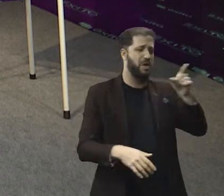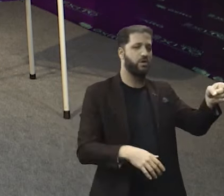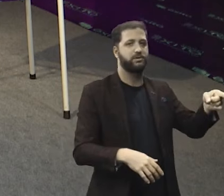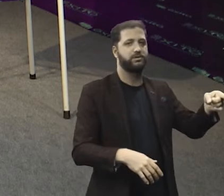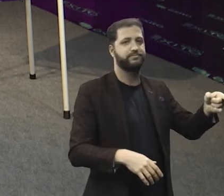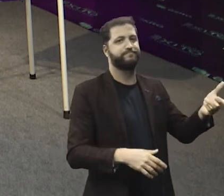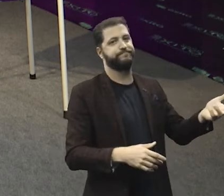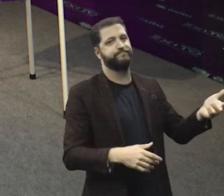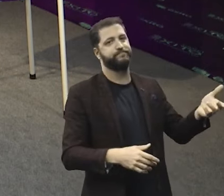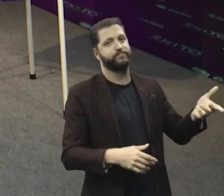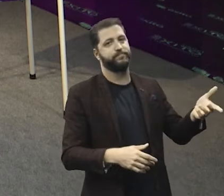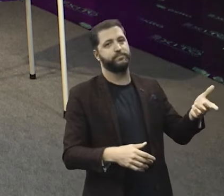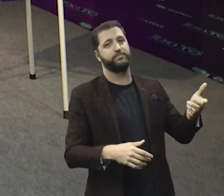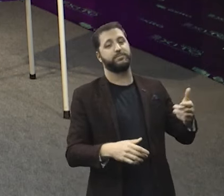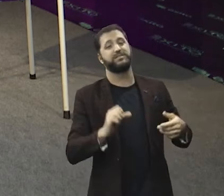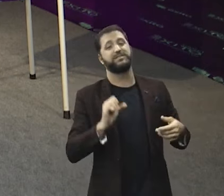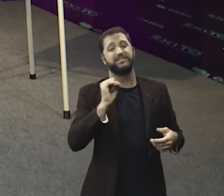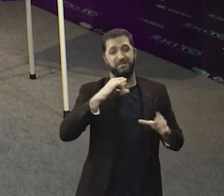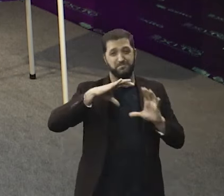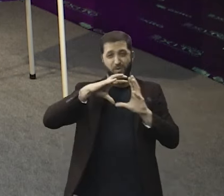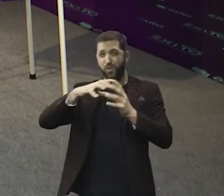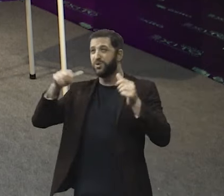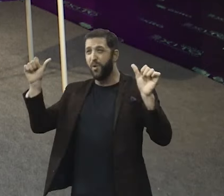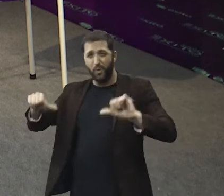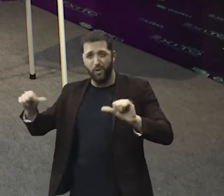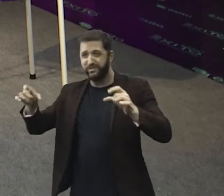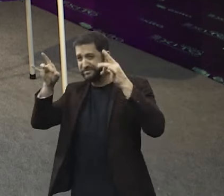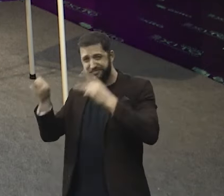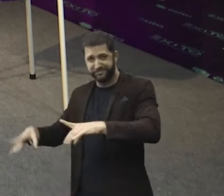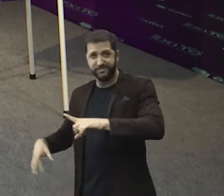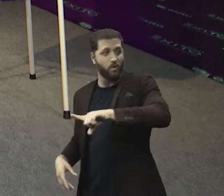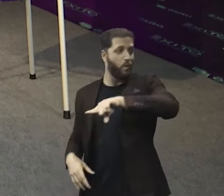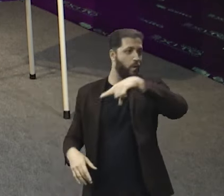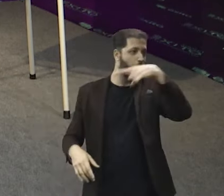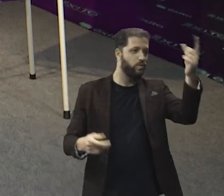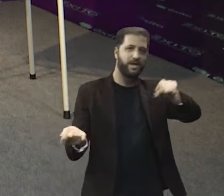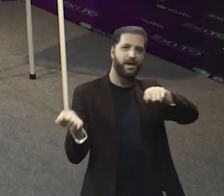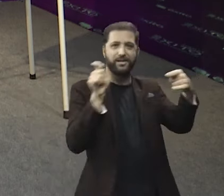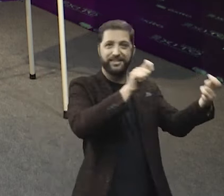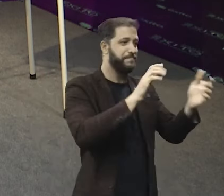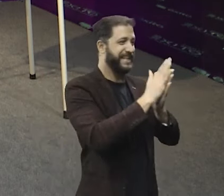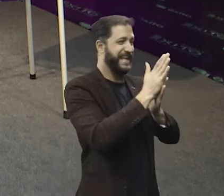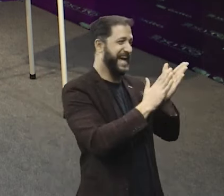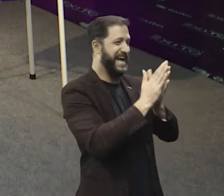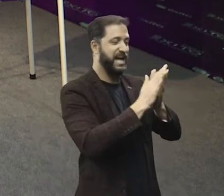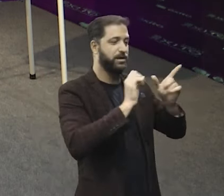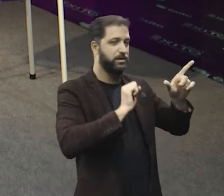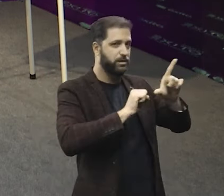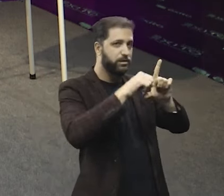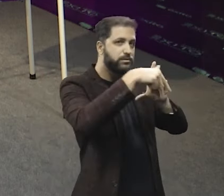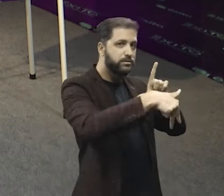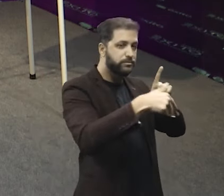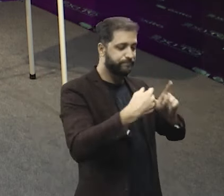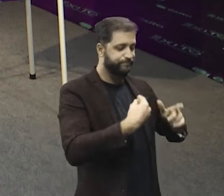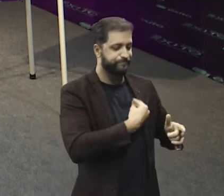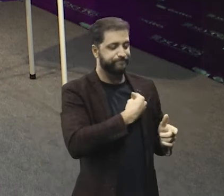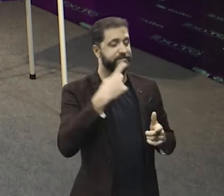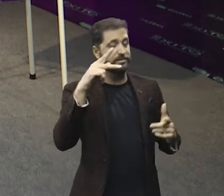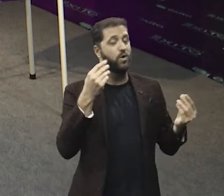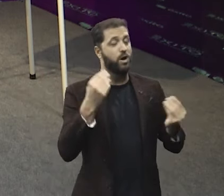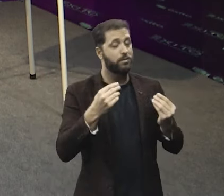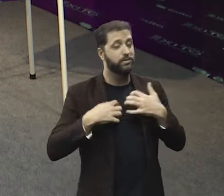você saindo desse mundo e Fugindo completamente pro mundo virtual Então você vai entar seu nível de ansiedade de